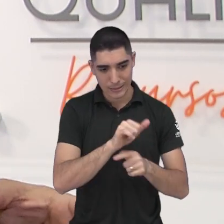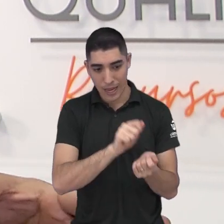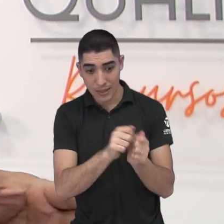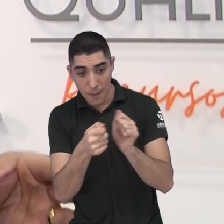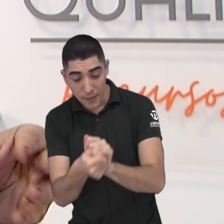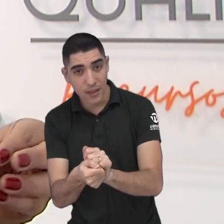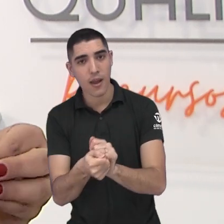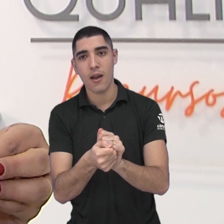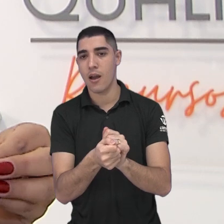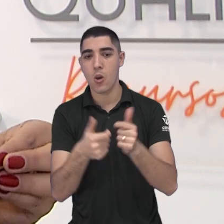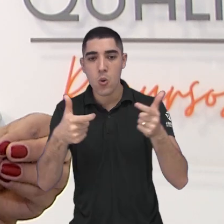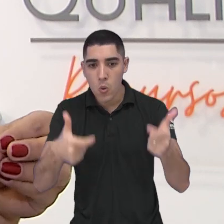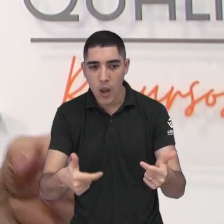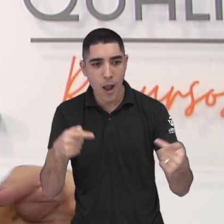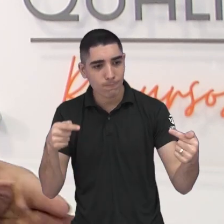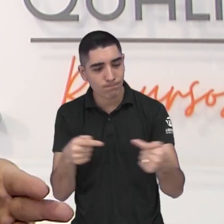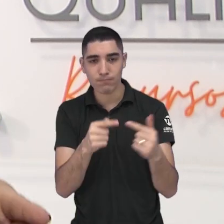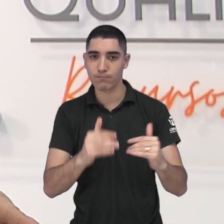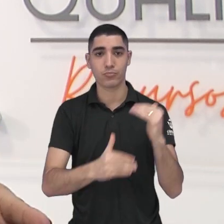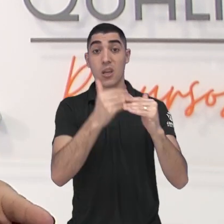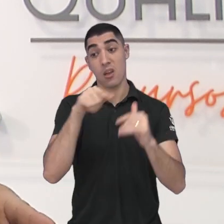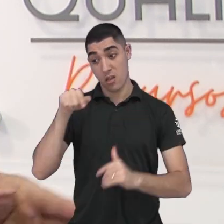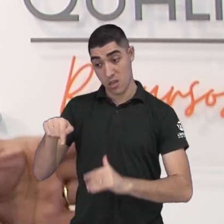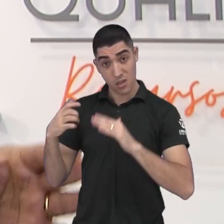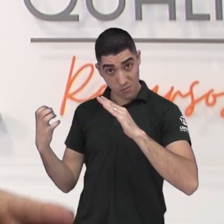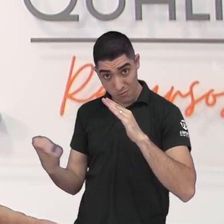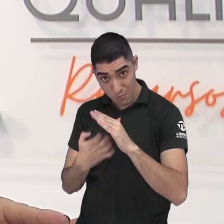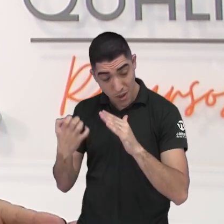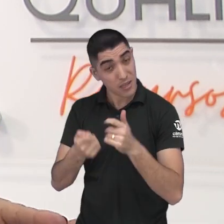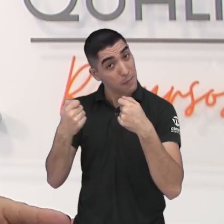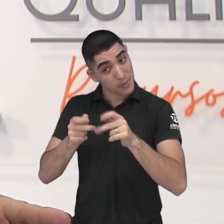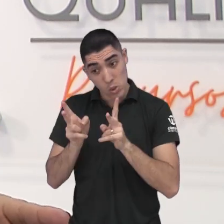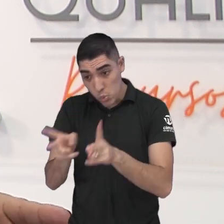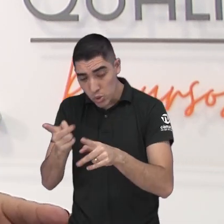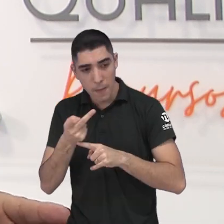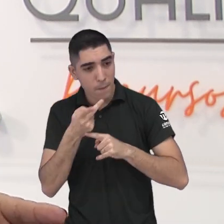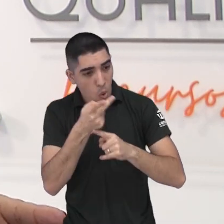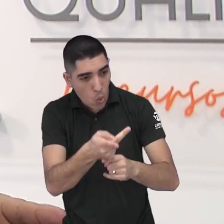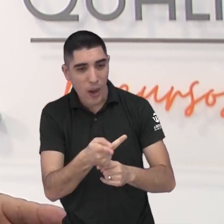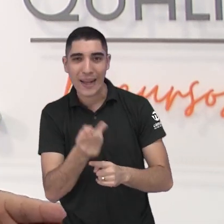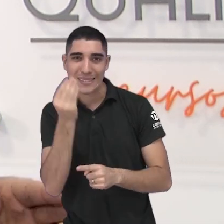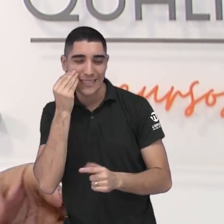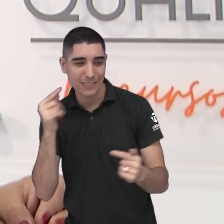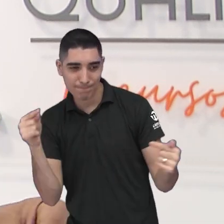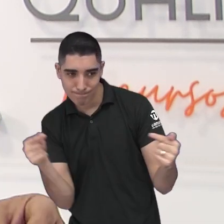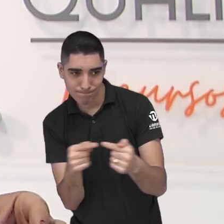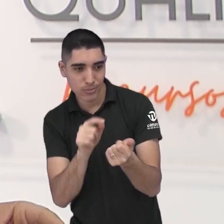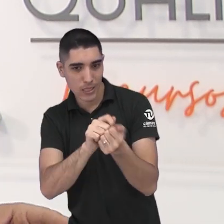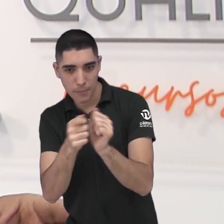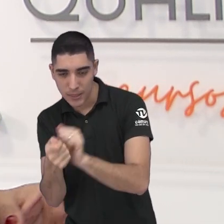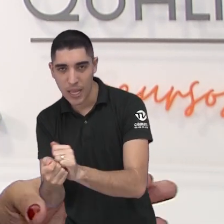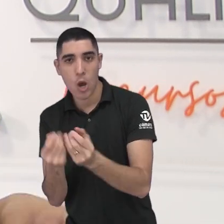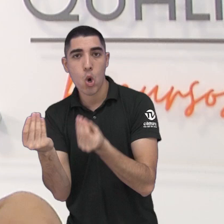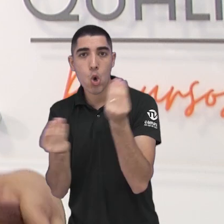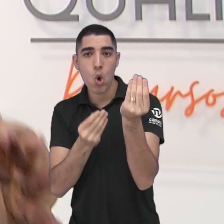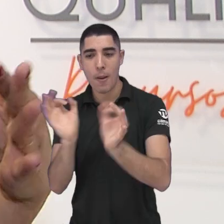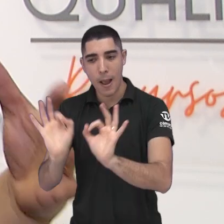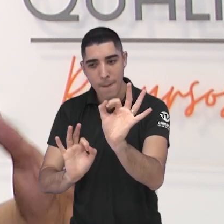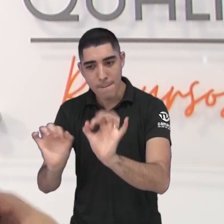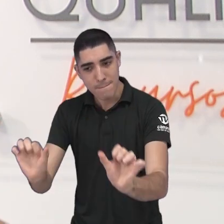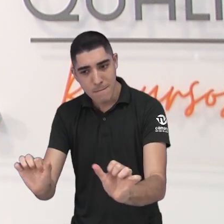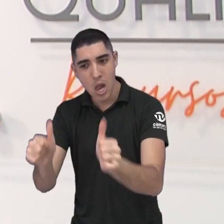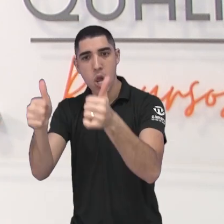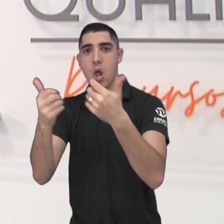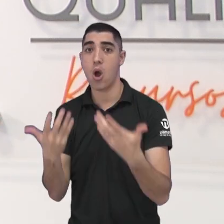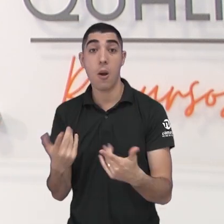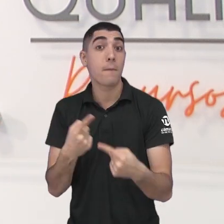buscar adaptação e progresso sempre. E as empresas também vão ter que continuar essa busca de adaptação,